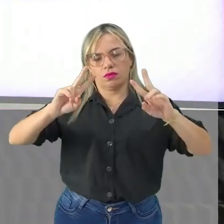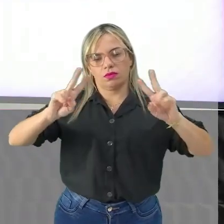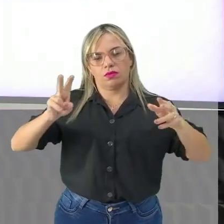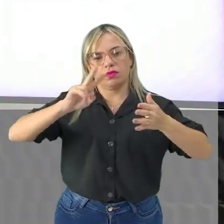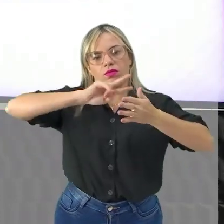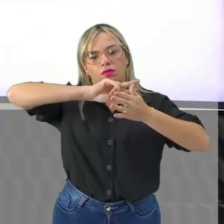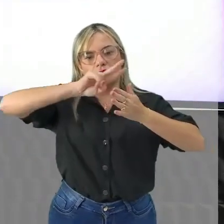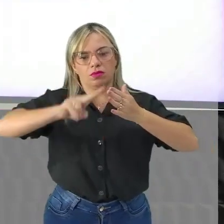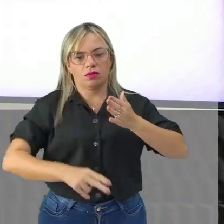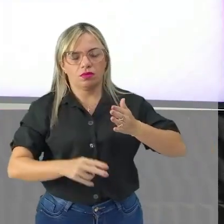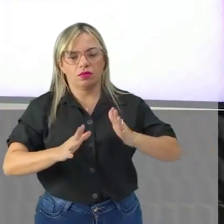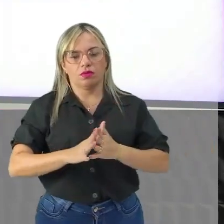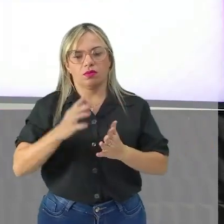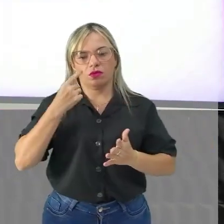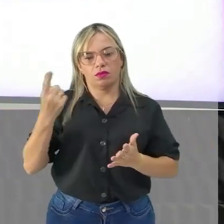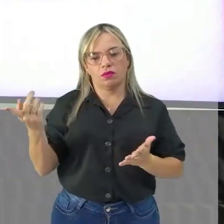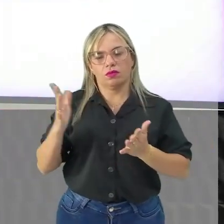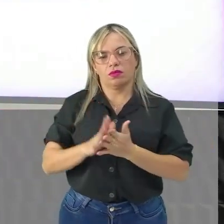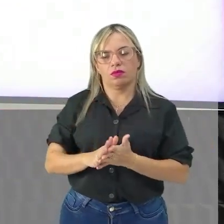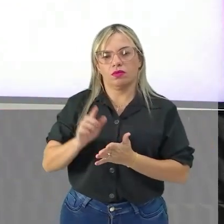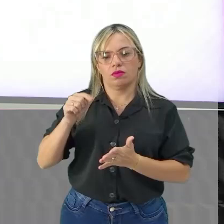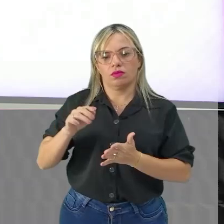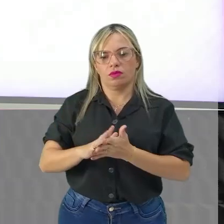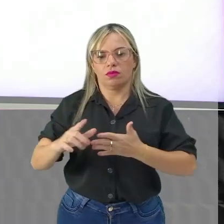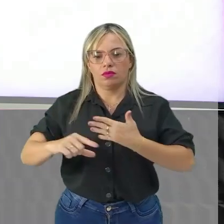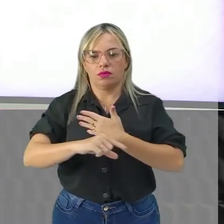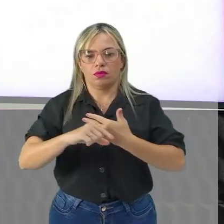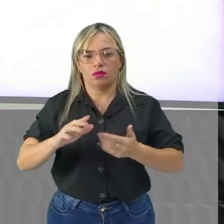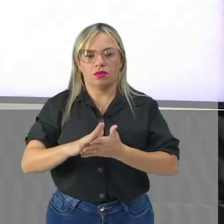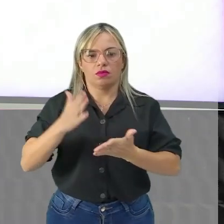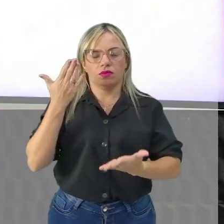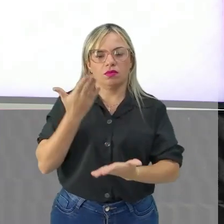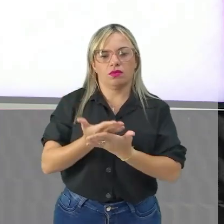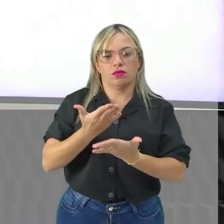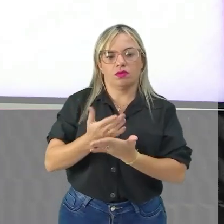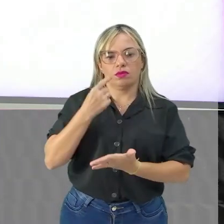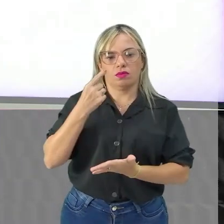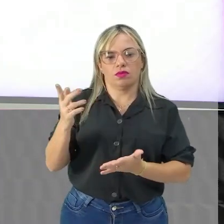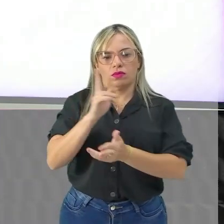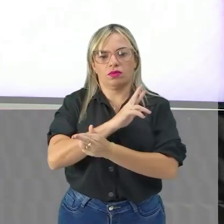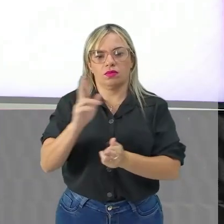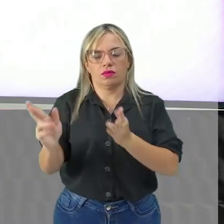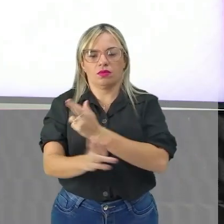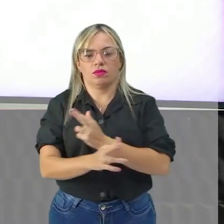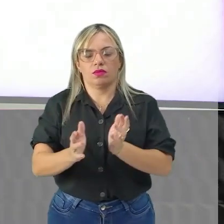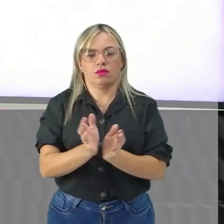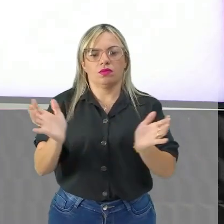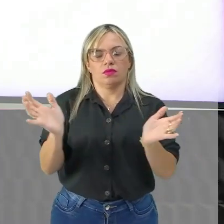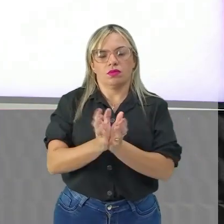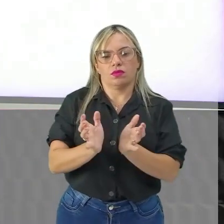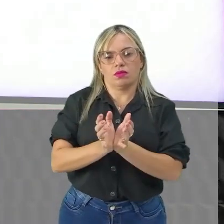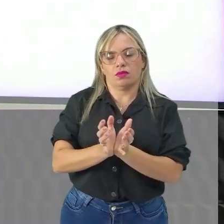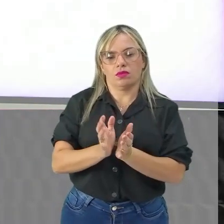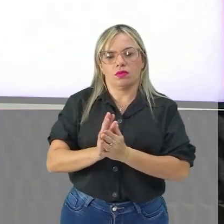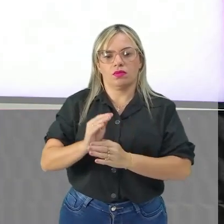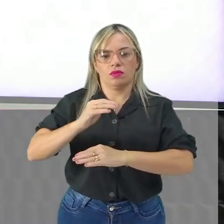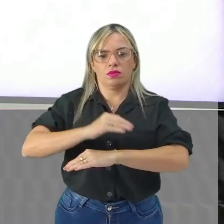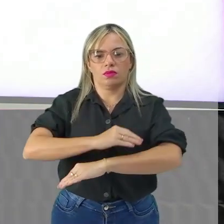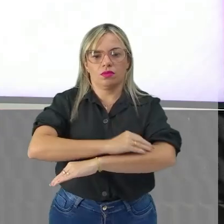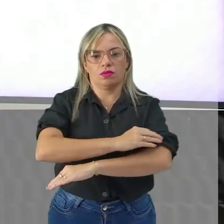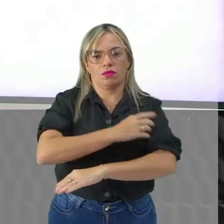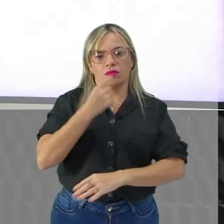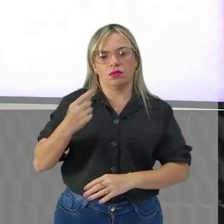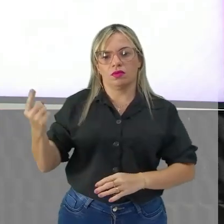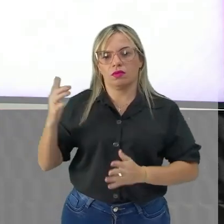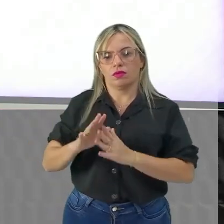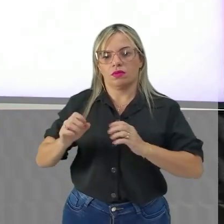né? E até porque ela foi autora do estudo. Em relação ao grupo de anfíbios, pode-se afirmar